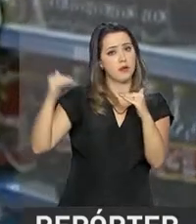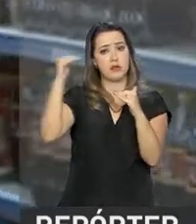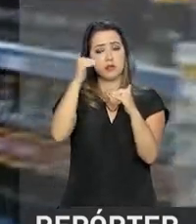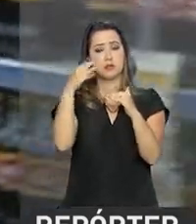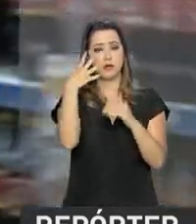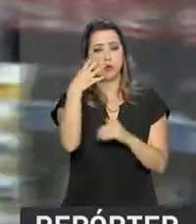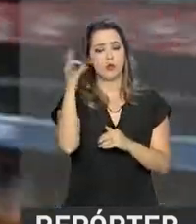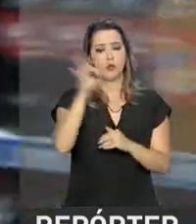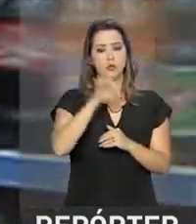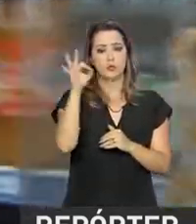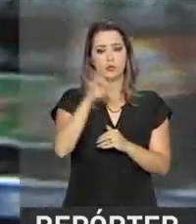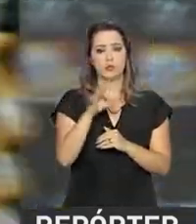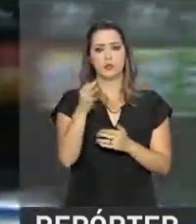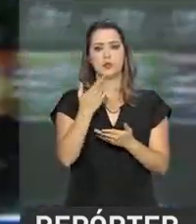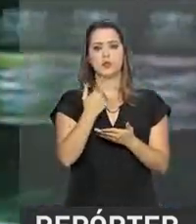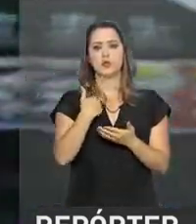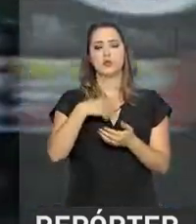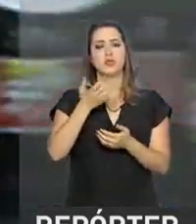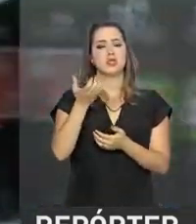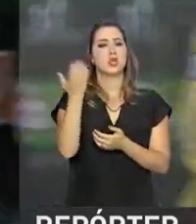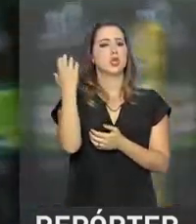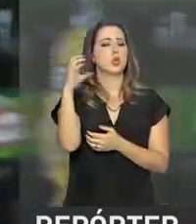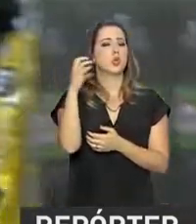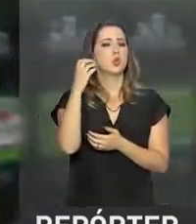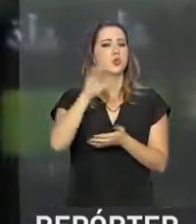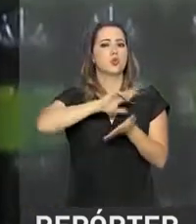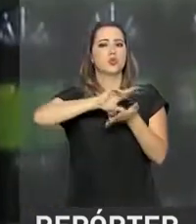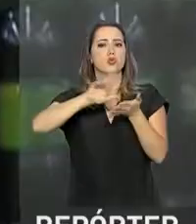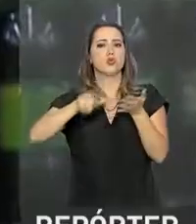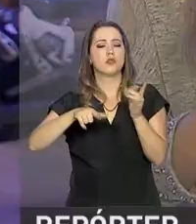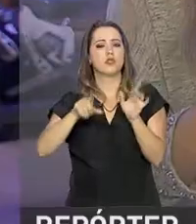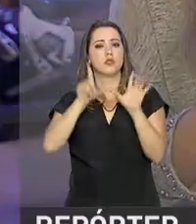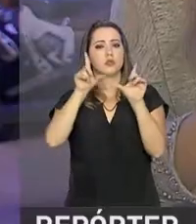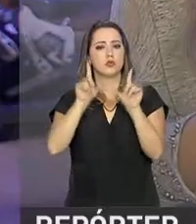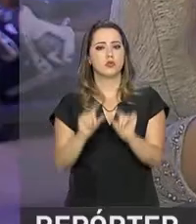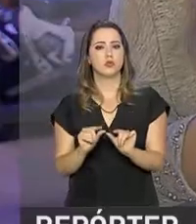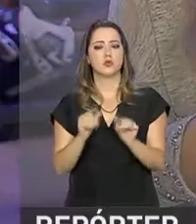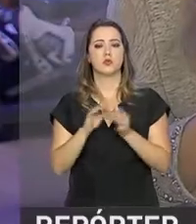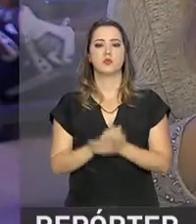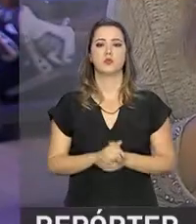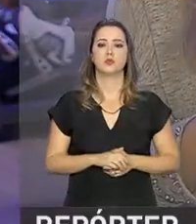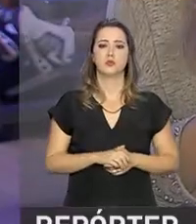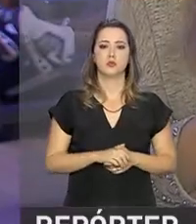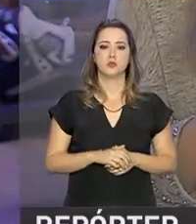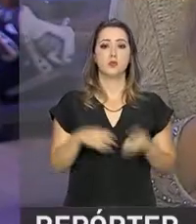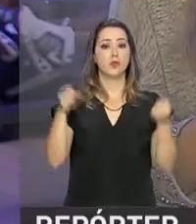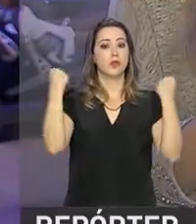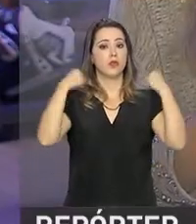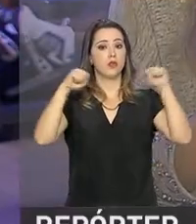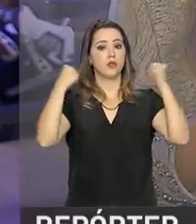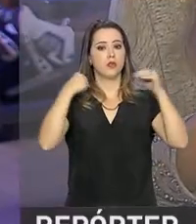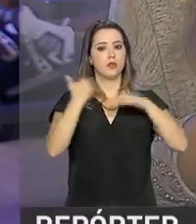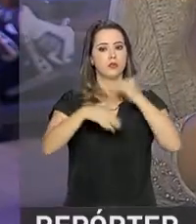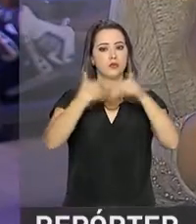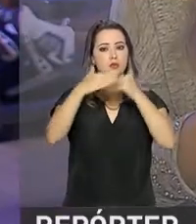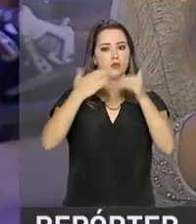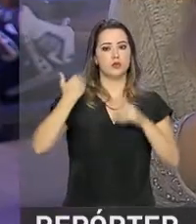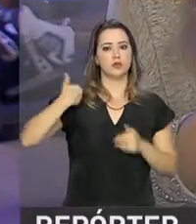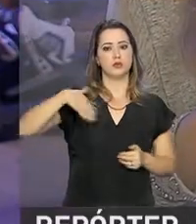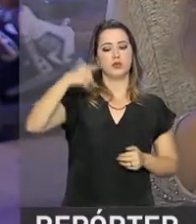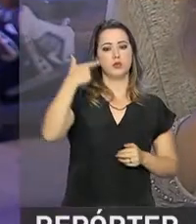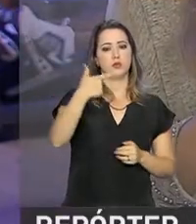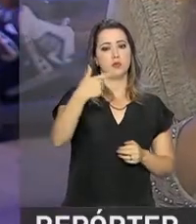refrigerantes e bebidas açucaradas caiu mais de 52% a prática de exercícios físicos aumentou mais de